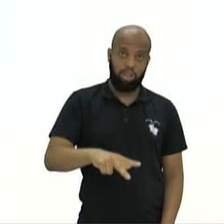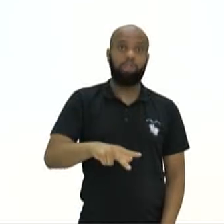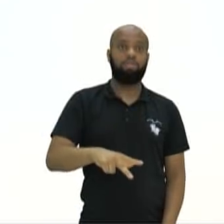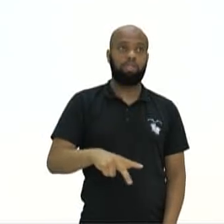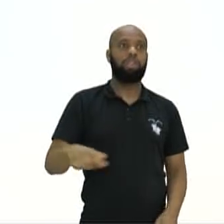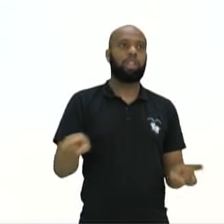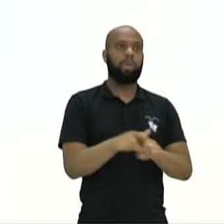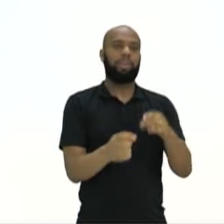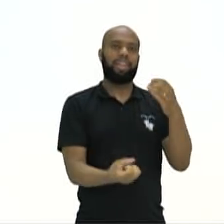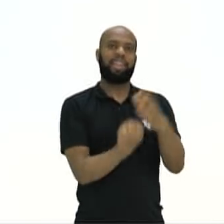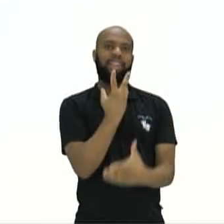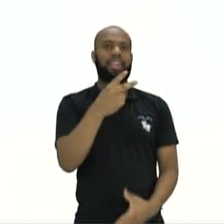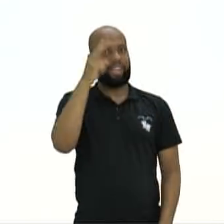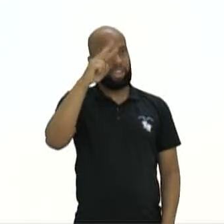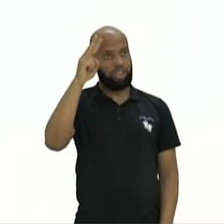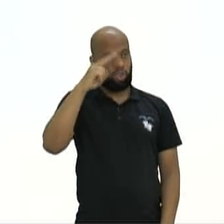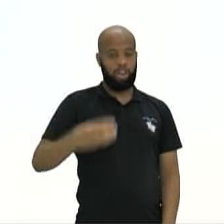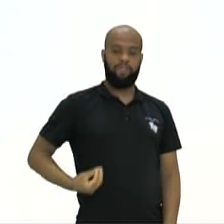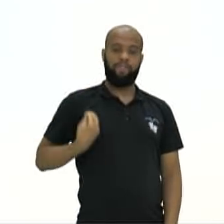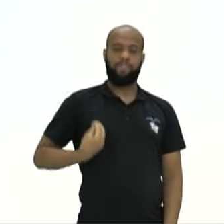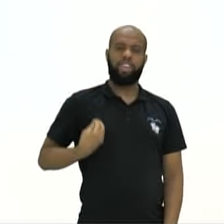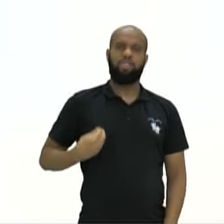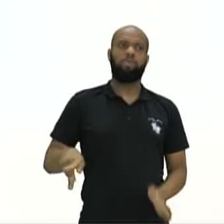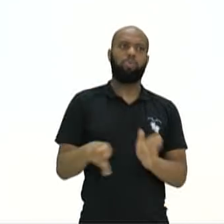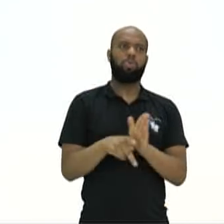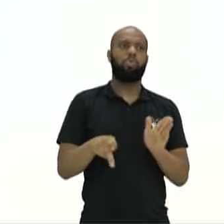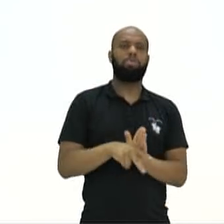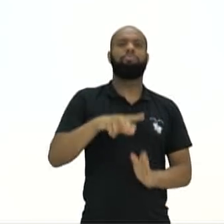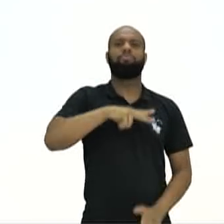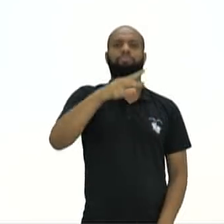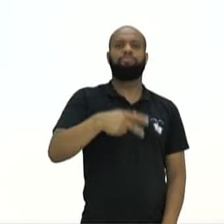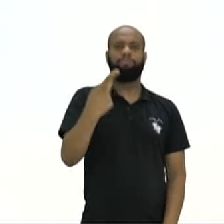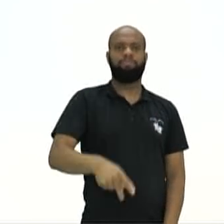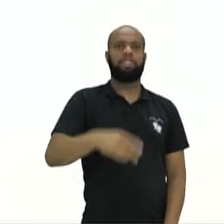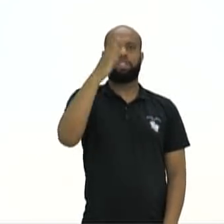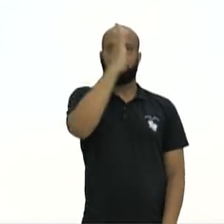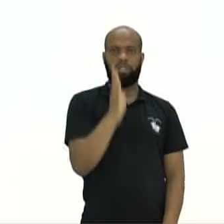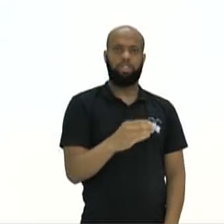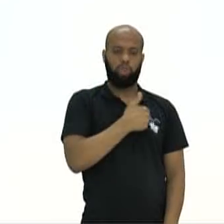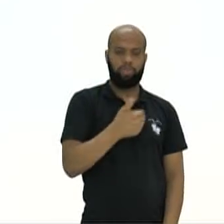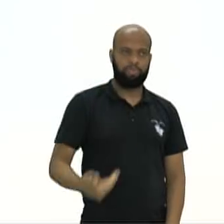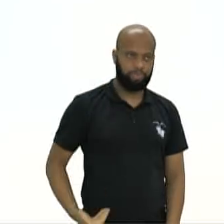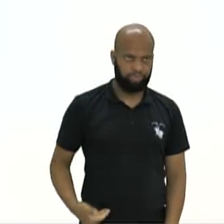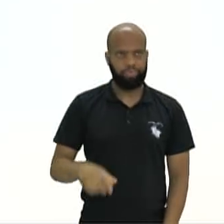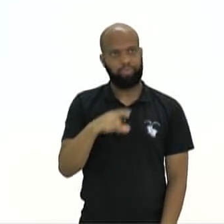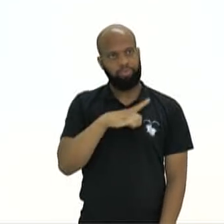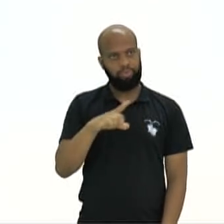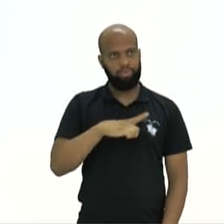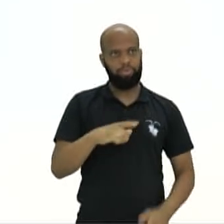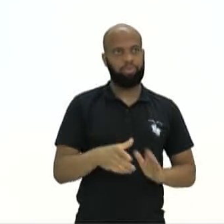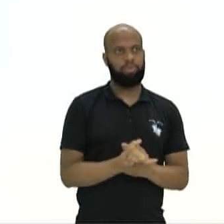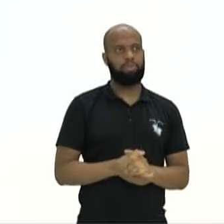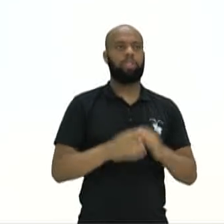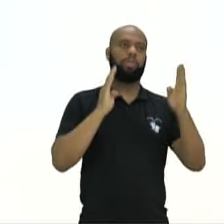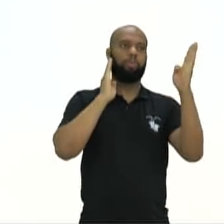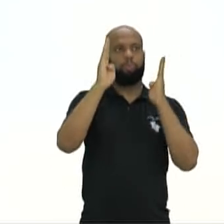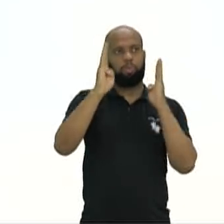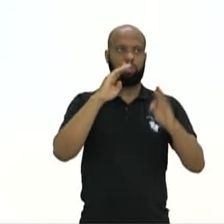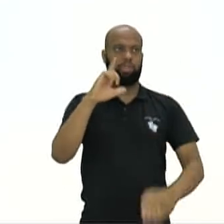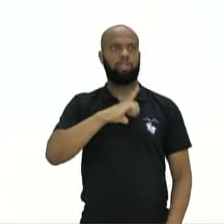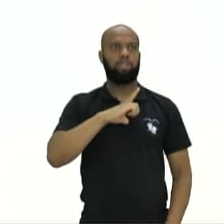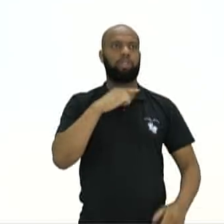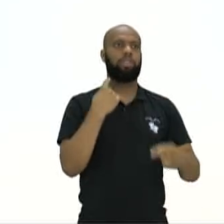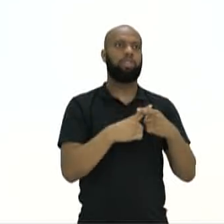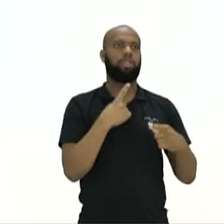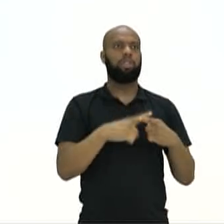que valorizasse a presença brasileira, a presença luso-brasileira no governo, né, no período, né,